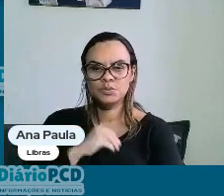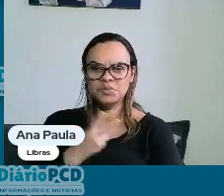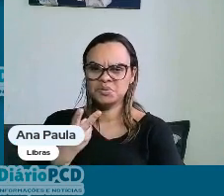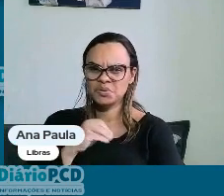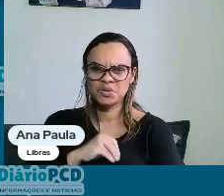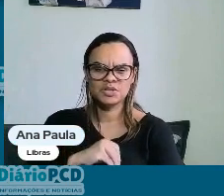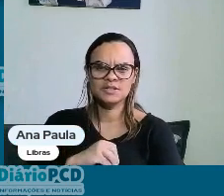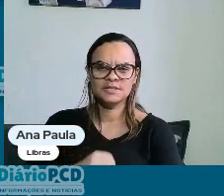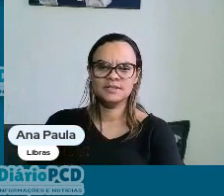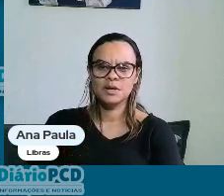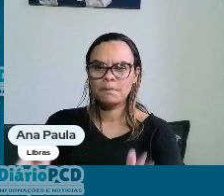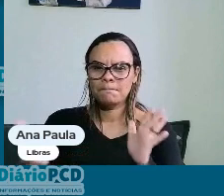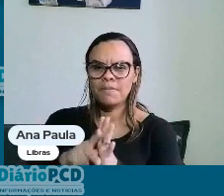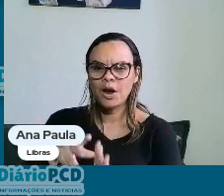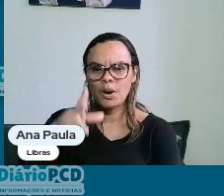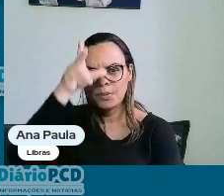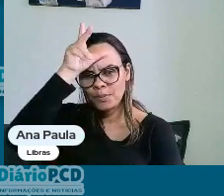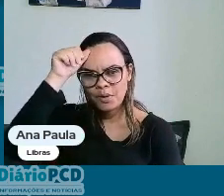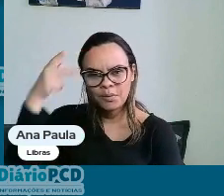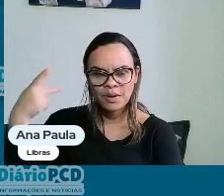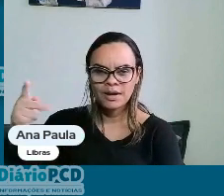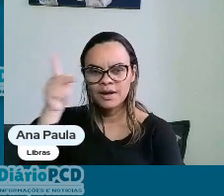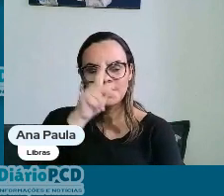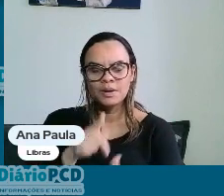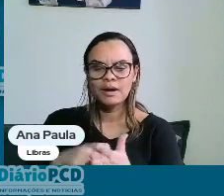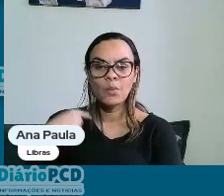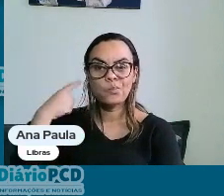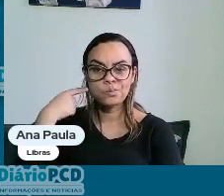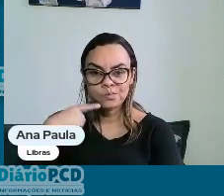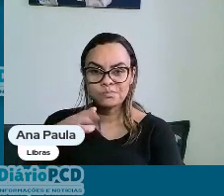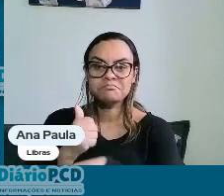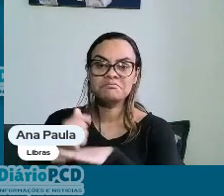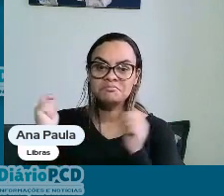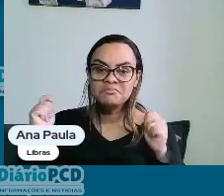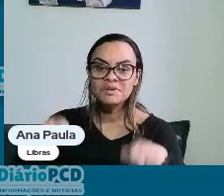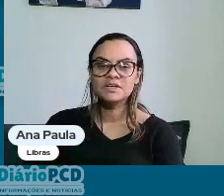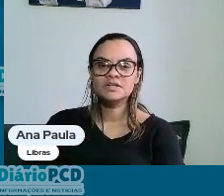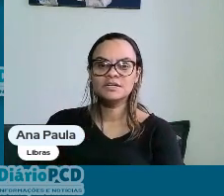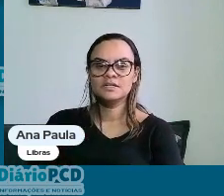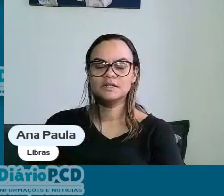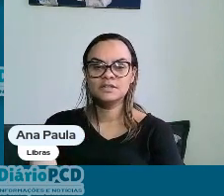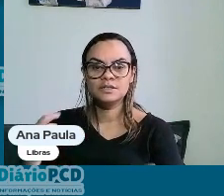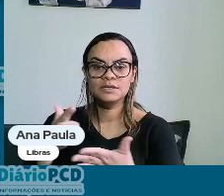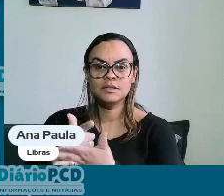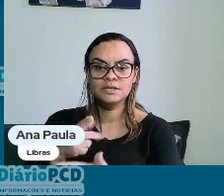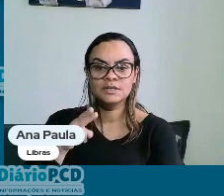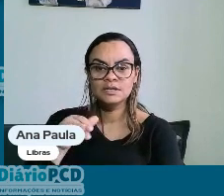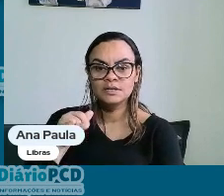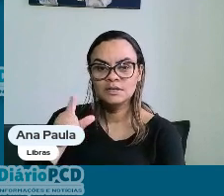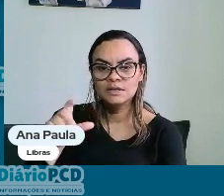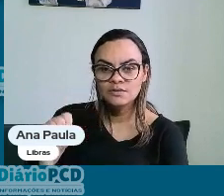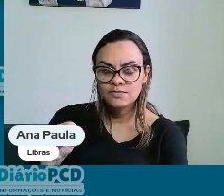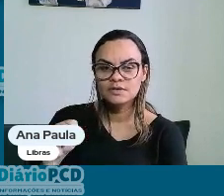para a prefeitura para exercer a função. E paga o PIS/COFINS